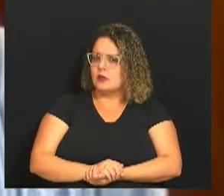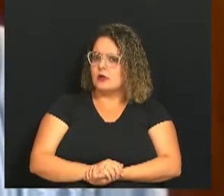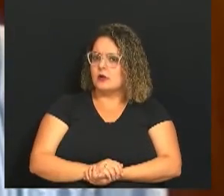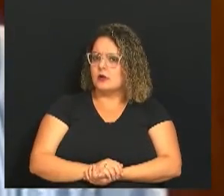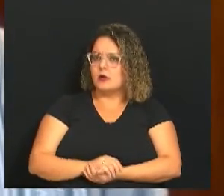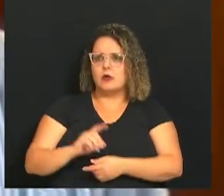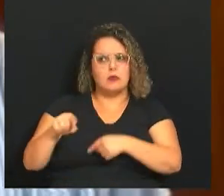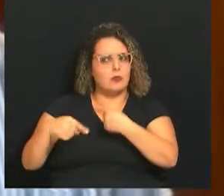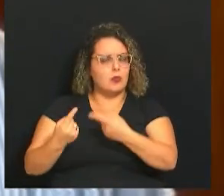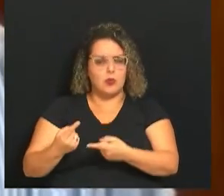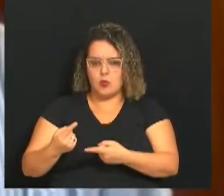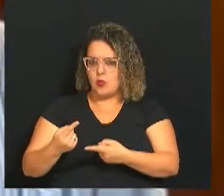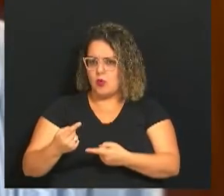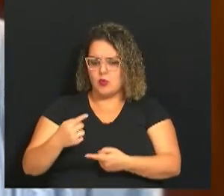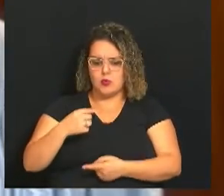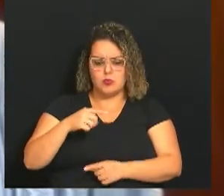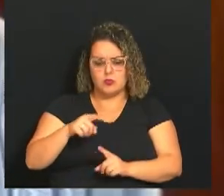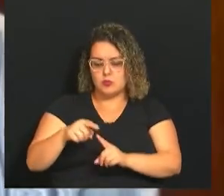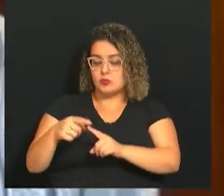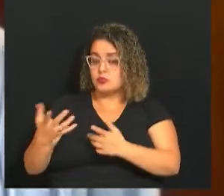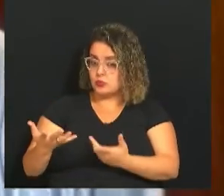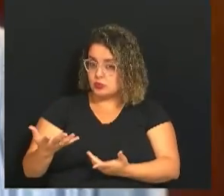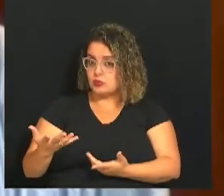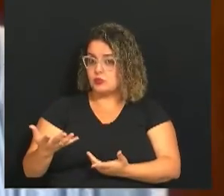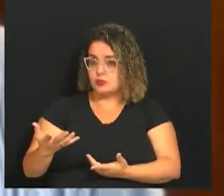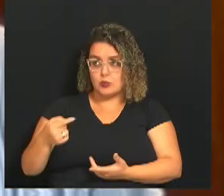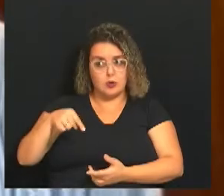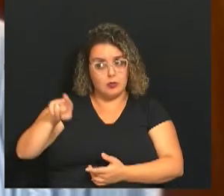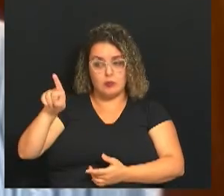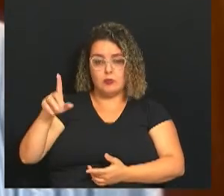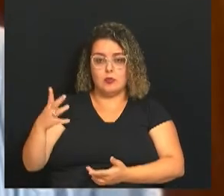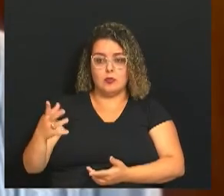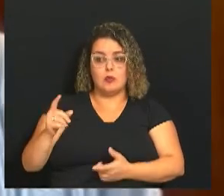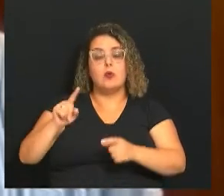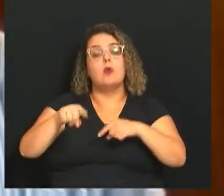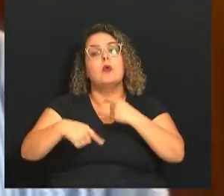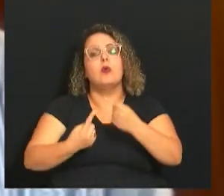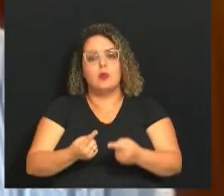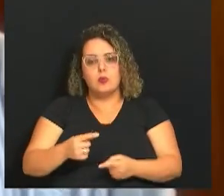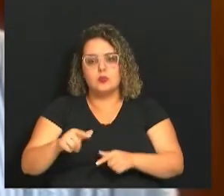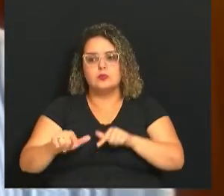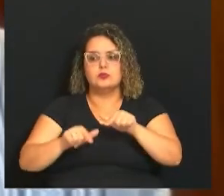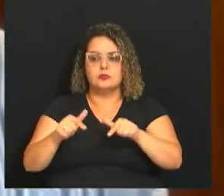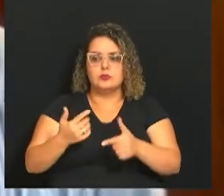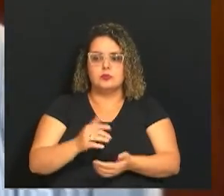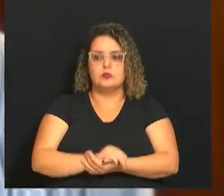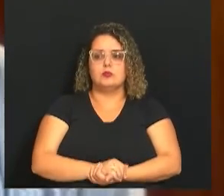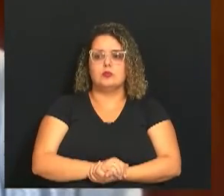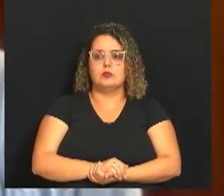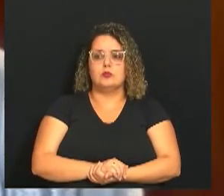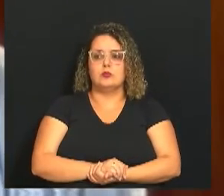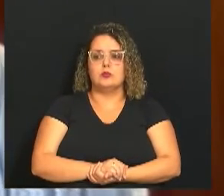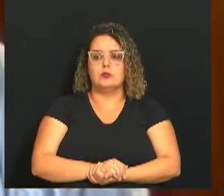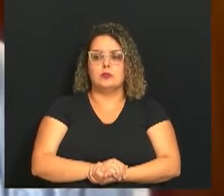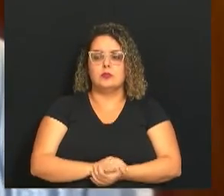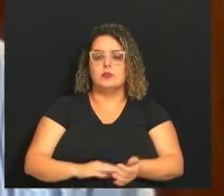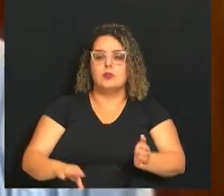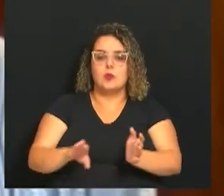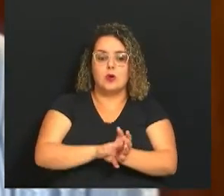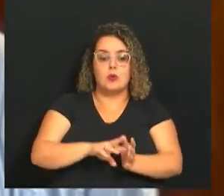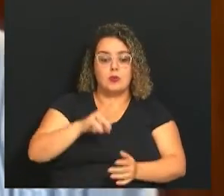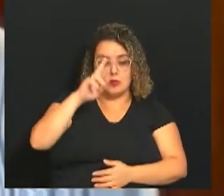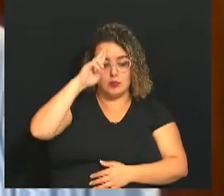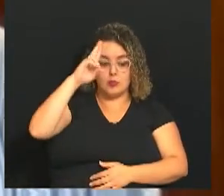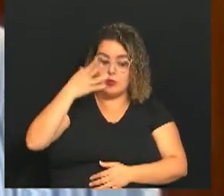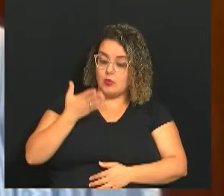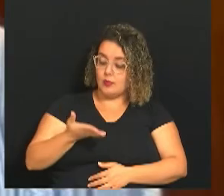motivo. Até que alguns outros funcionários chegaram ali para o chefe e comentaram, falaram,